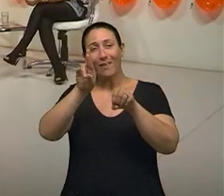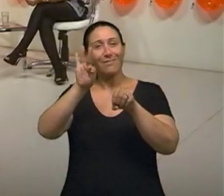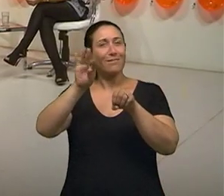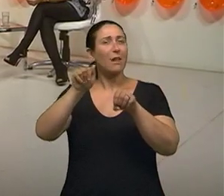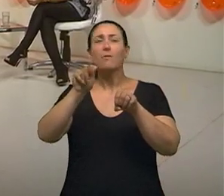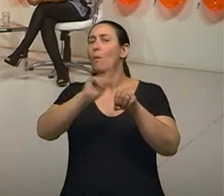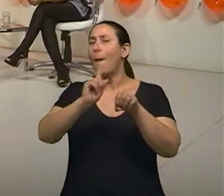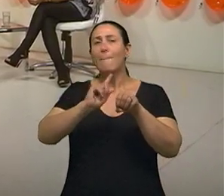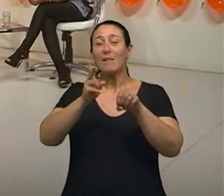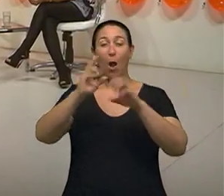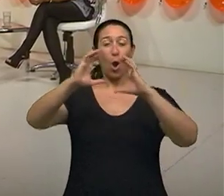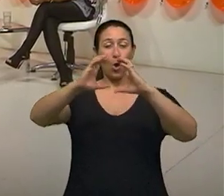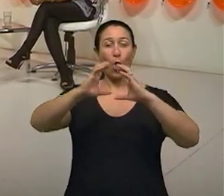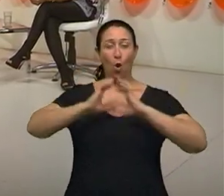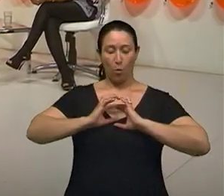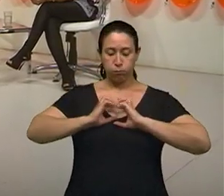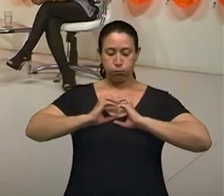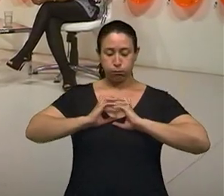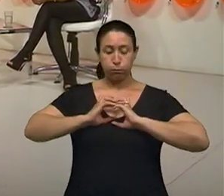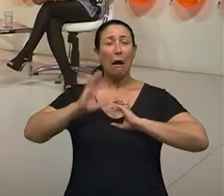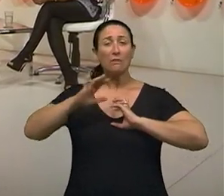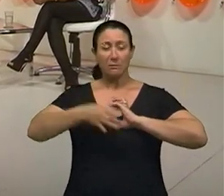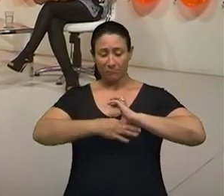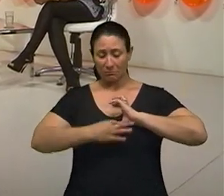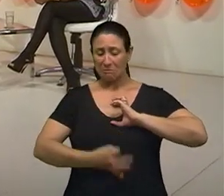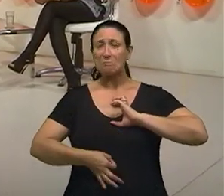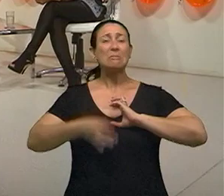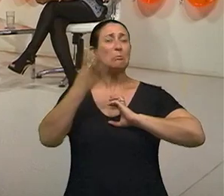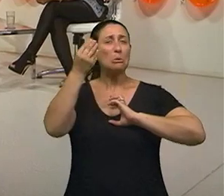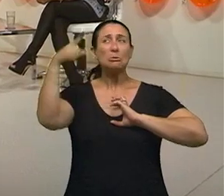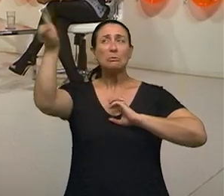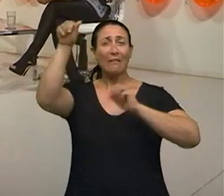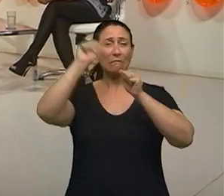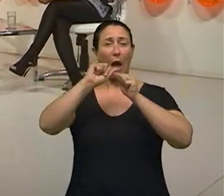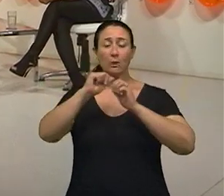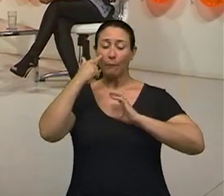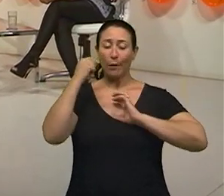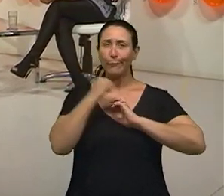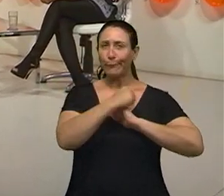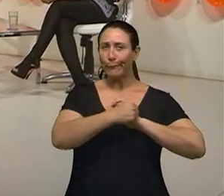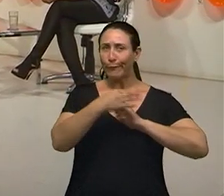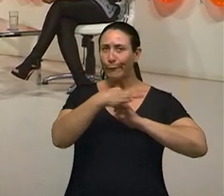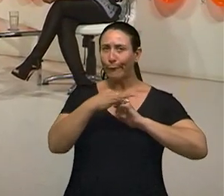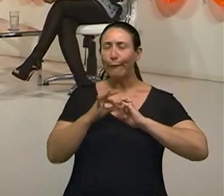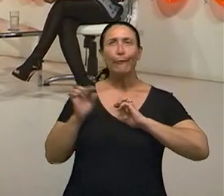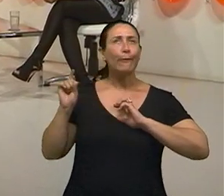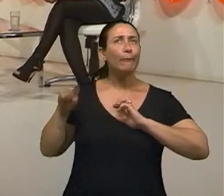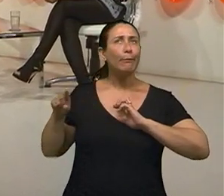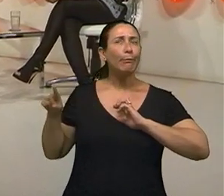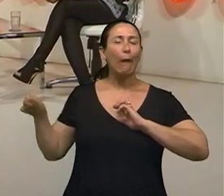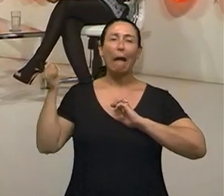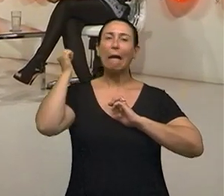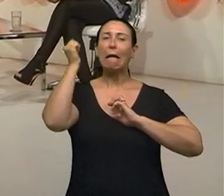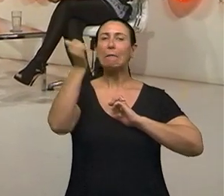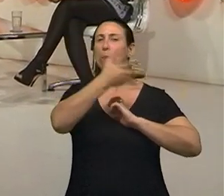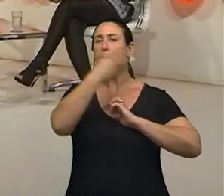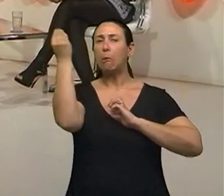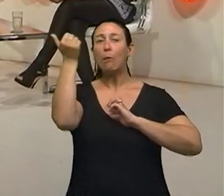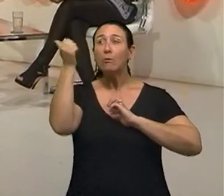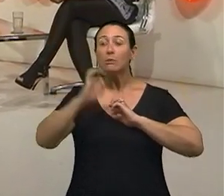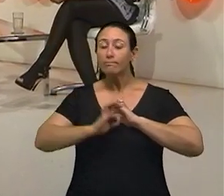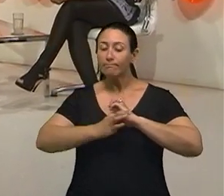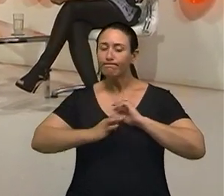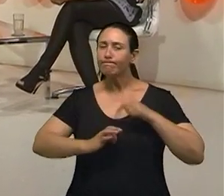linha muitas vezes a horta ela é esquecida durante o checkup pelo próprio médico né hoje em dia existe uma